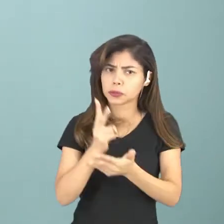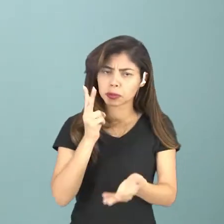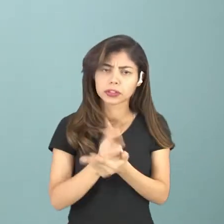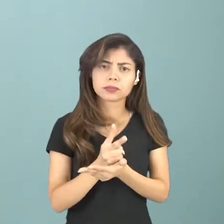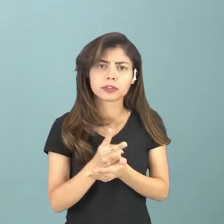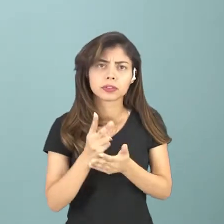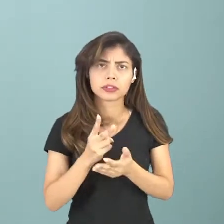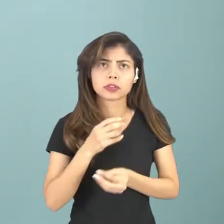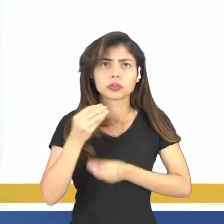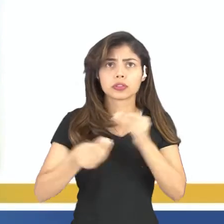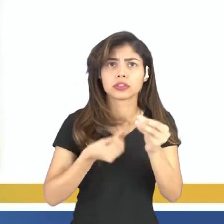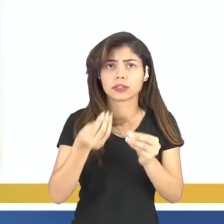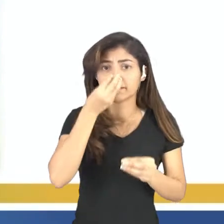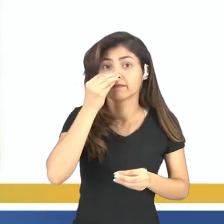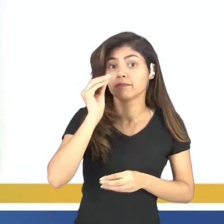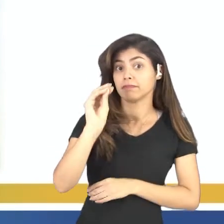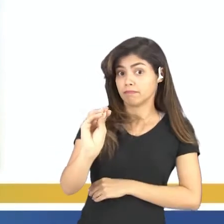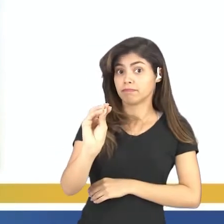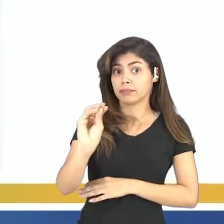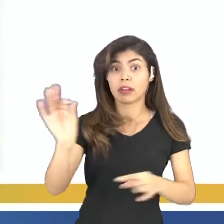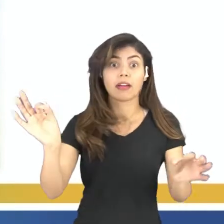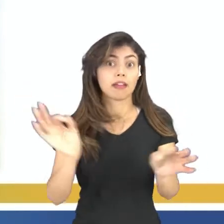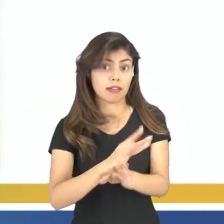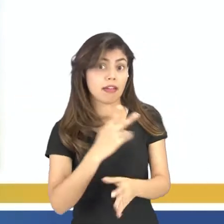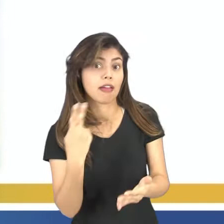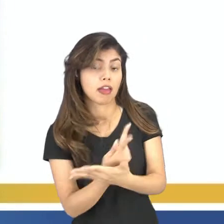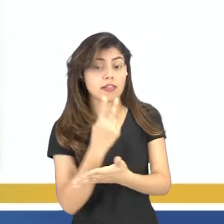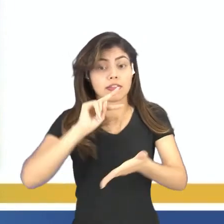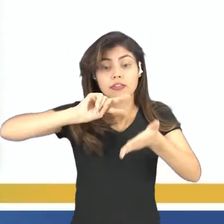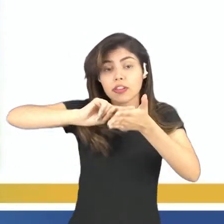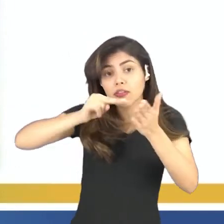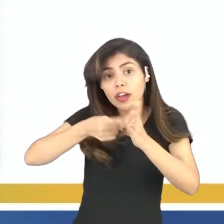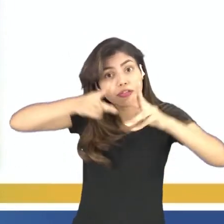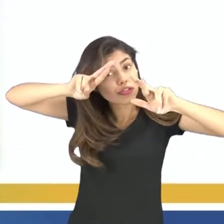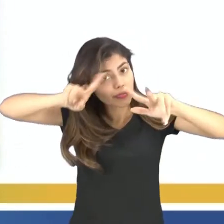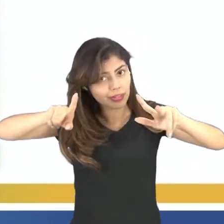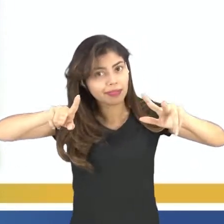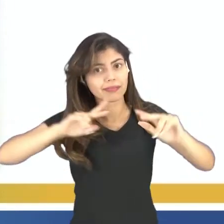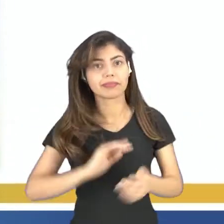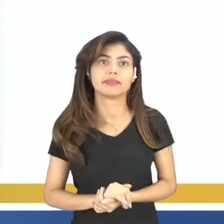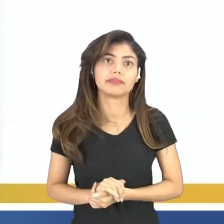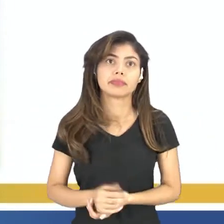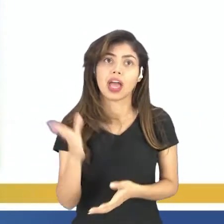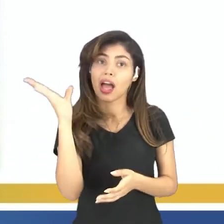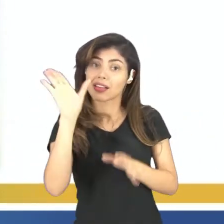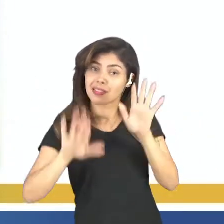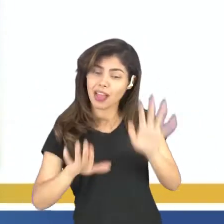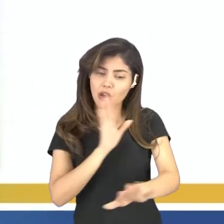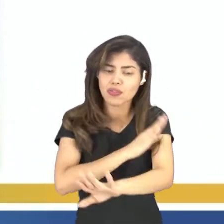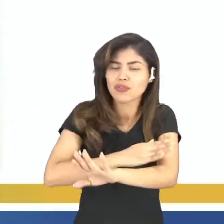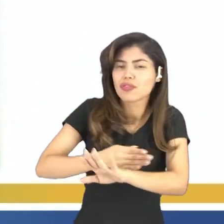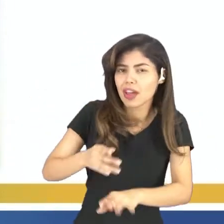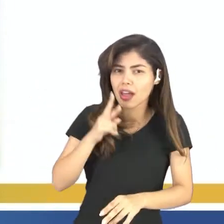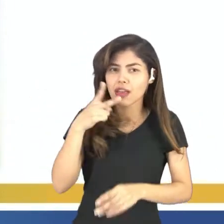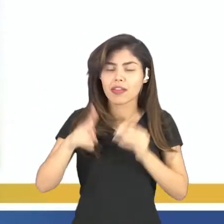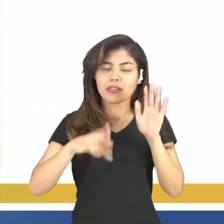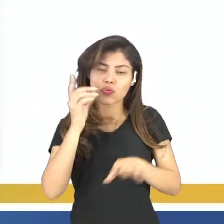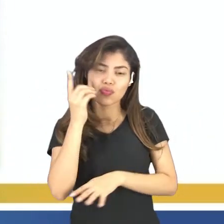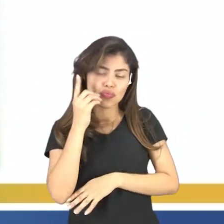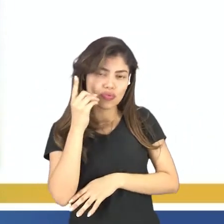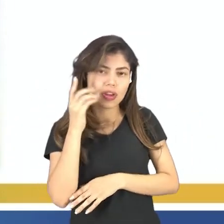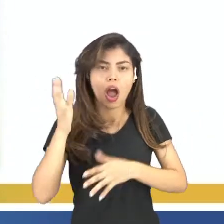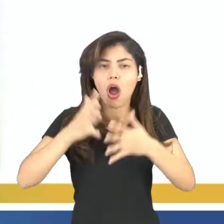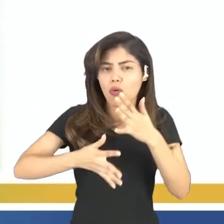Primeiramente, vamos retomar o conceito de energia, que a energia está sempre presente na linguagem do nosso dia a dia.